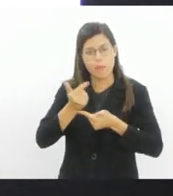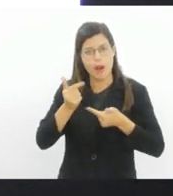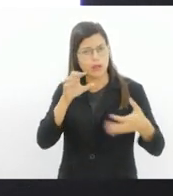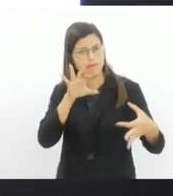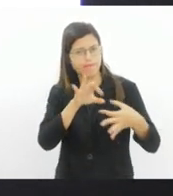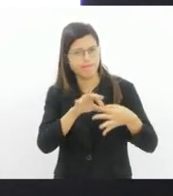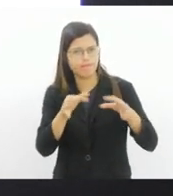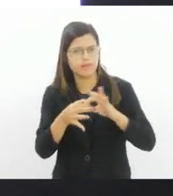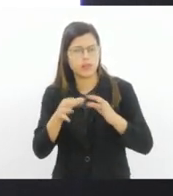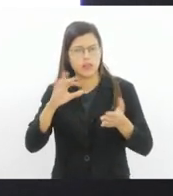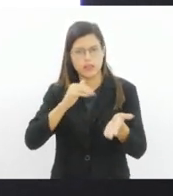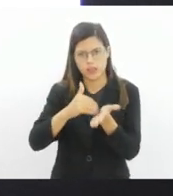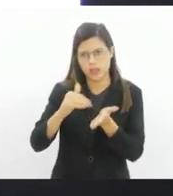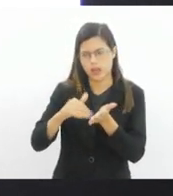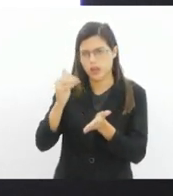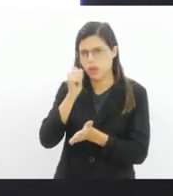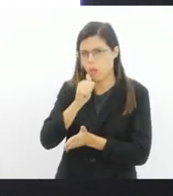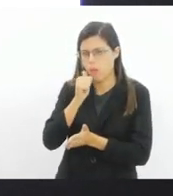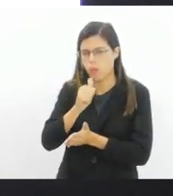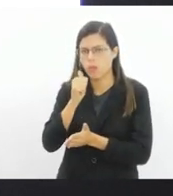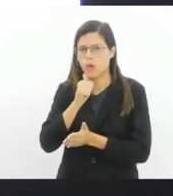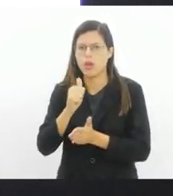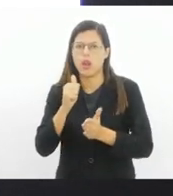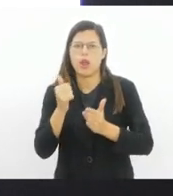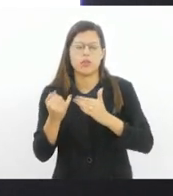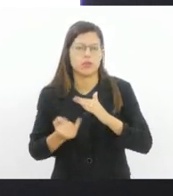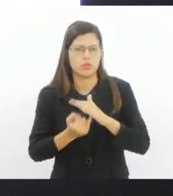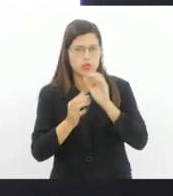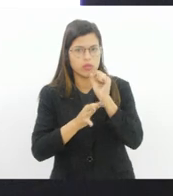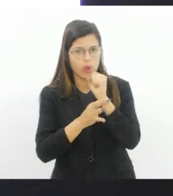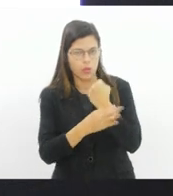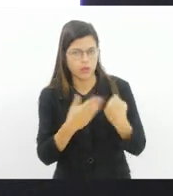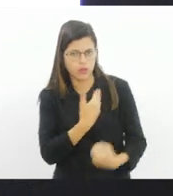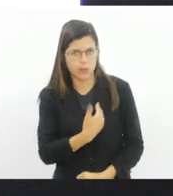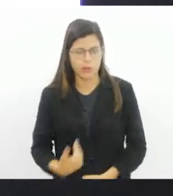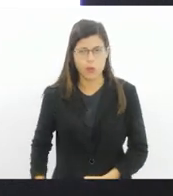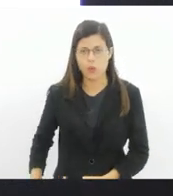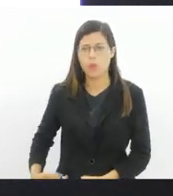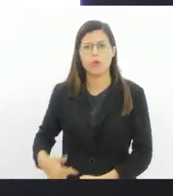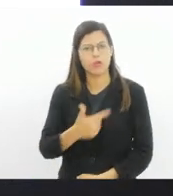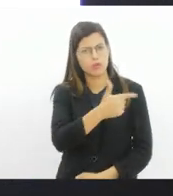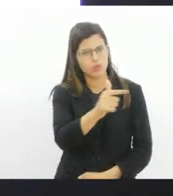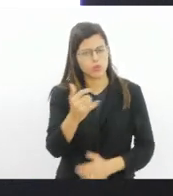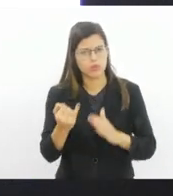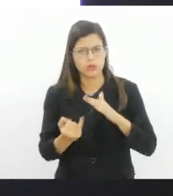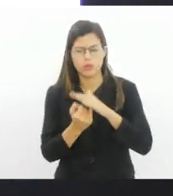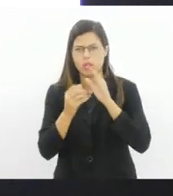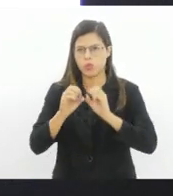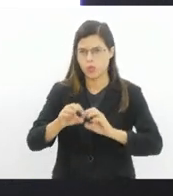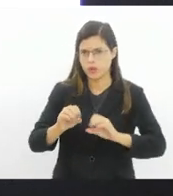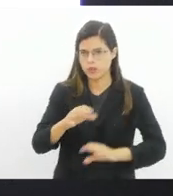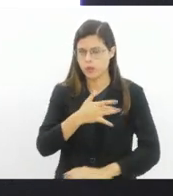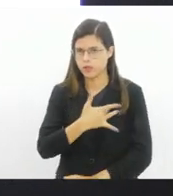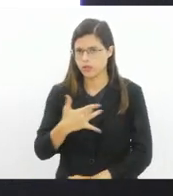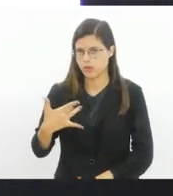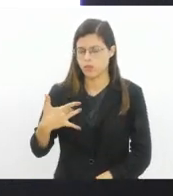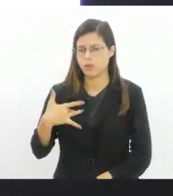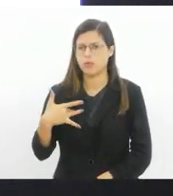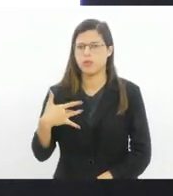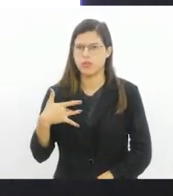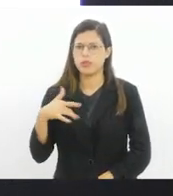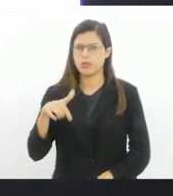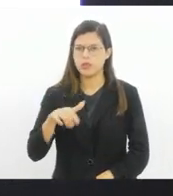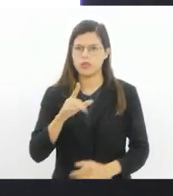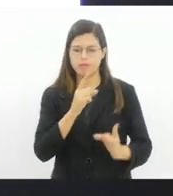conjunto, Secretaria da Mulher, Instituto de Segurança Pública, os órgãos da segurança pública, educação e saúde, e a partir